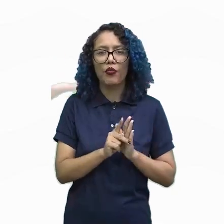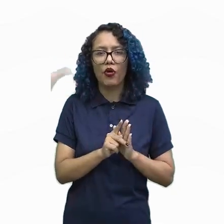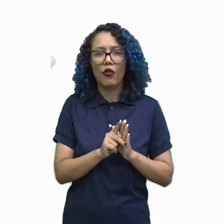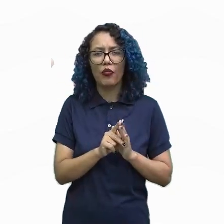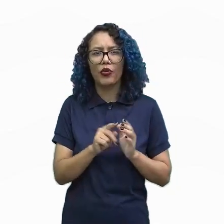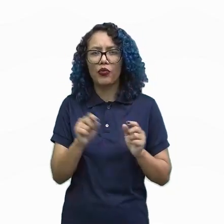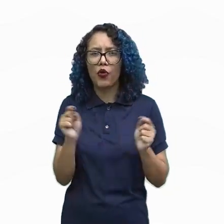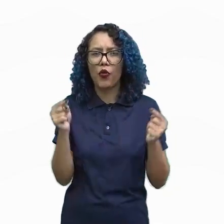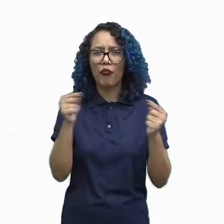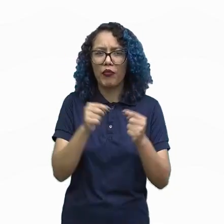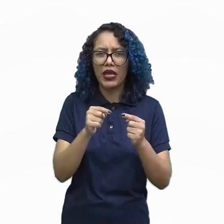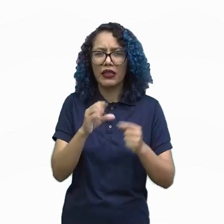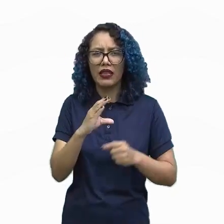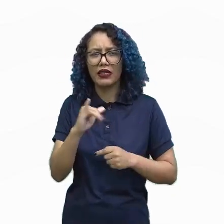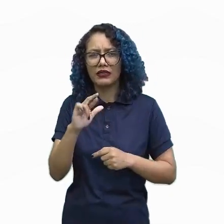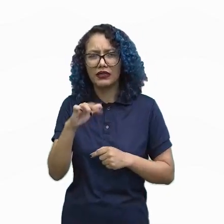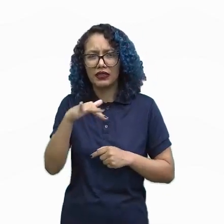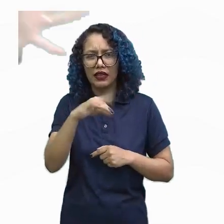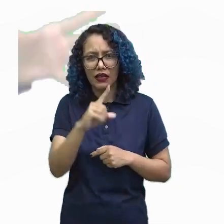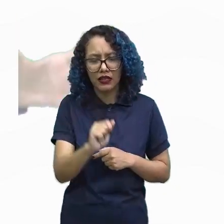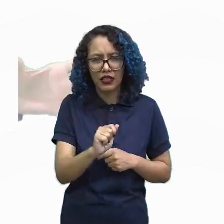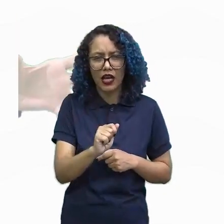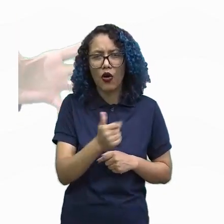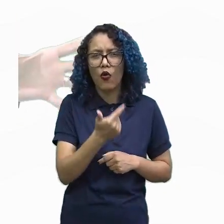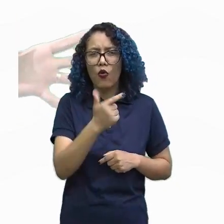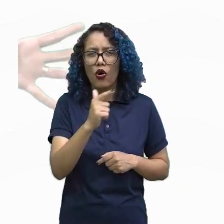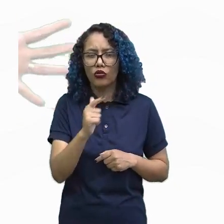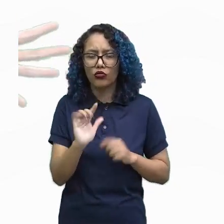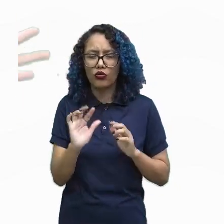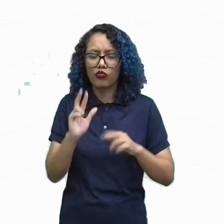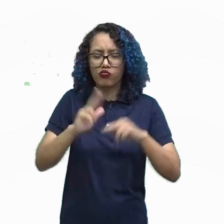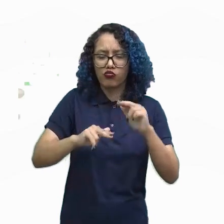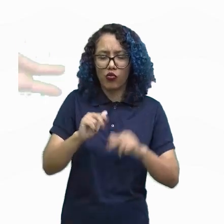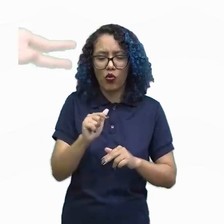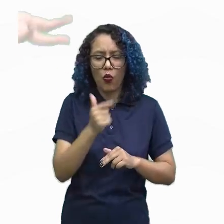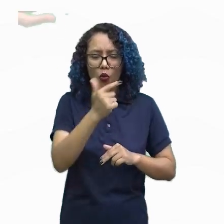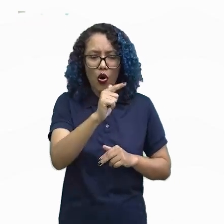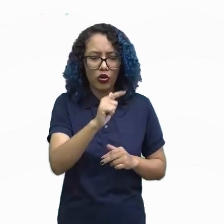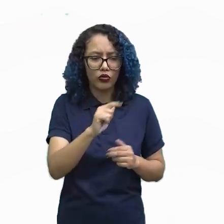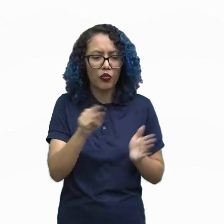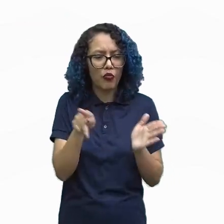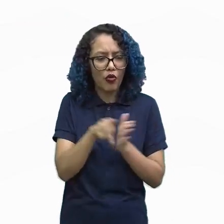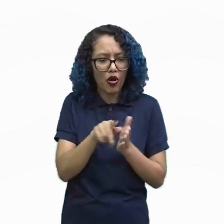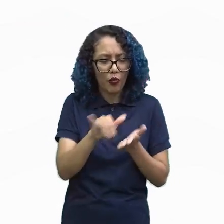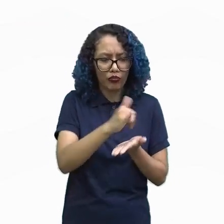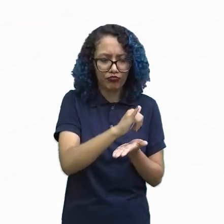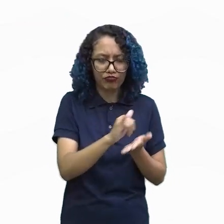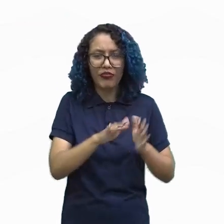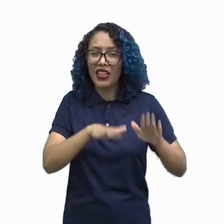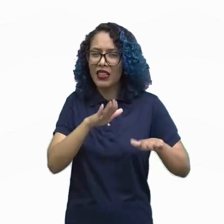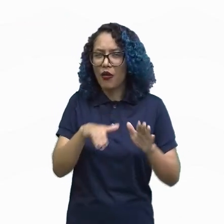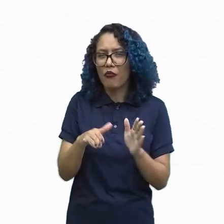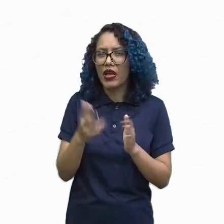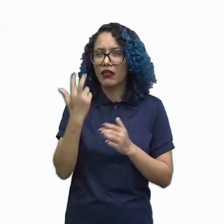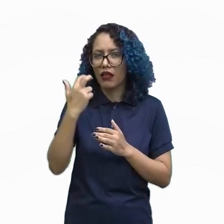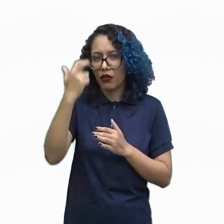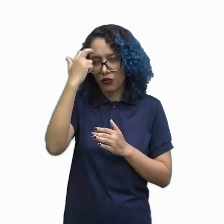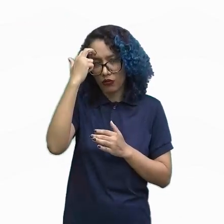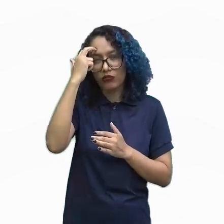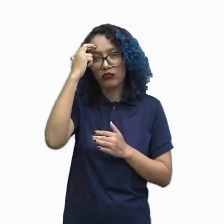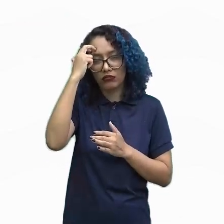é ciranda, isso daqui é quadrilha, isso daqui é boi. Então, isso vai dentro da questão cultural das